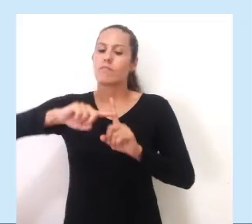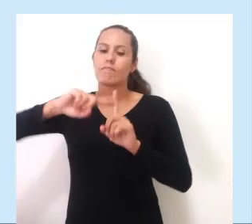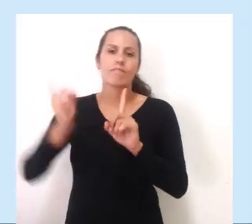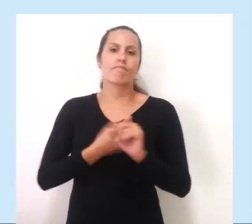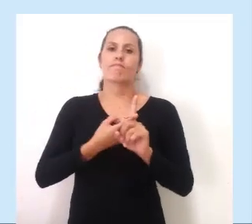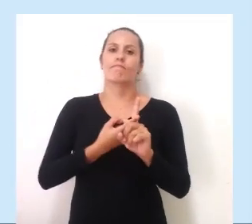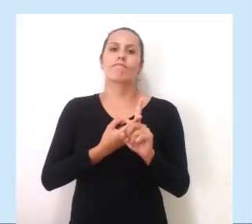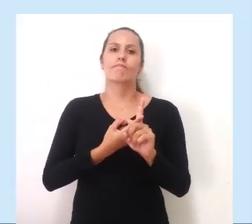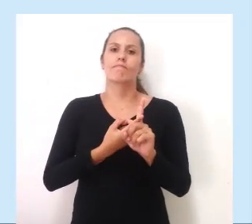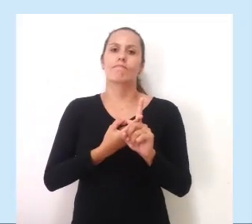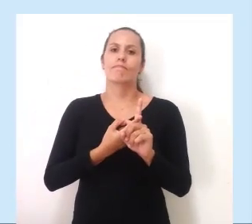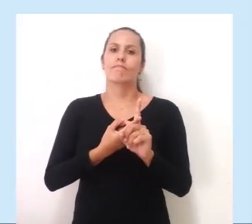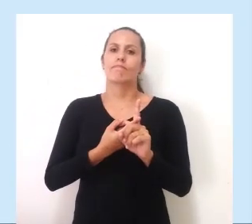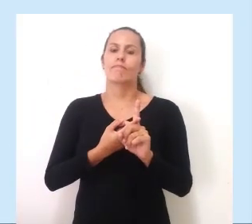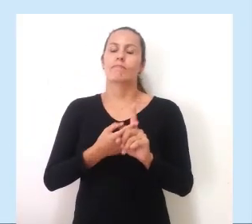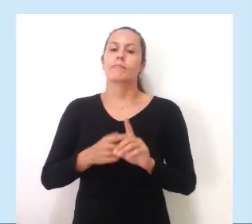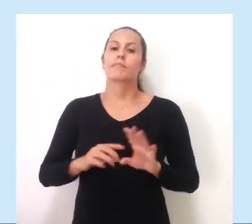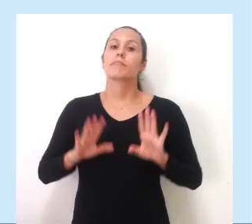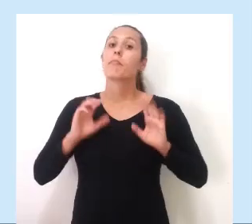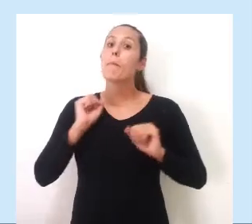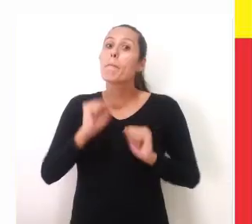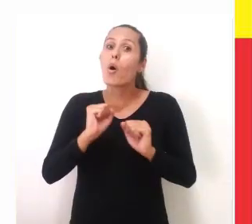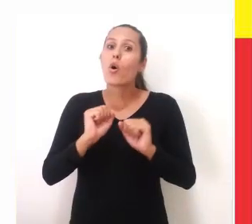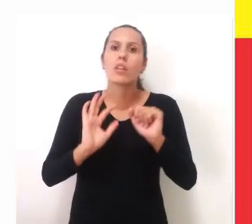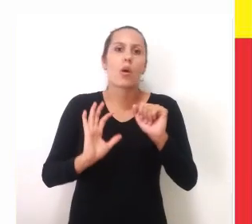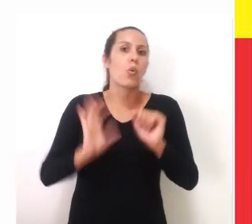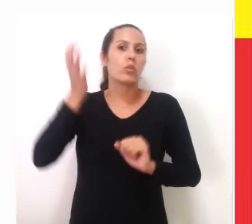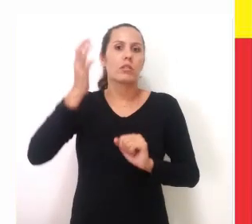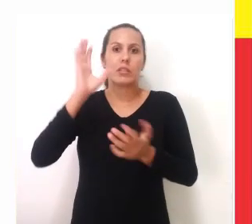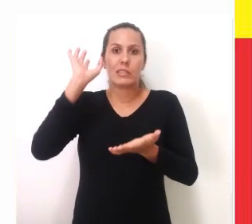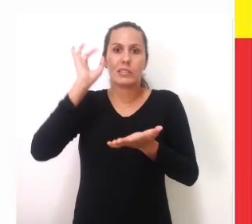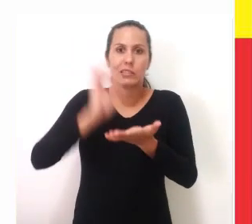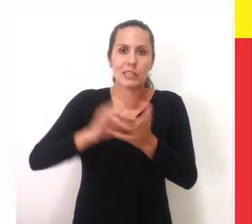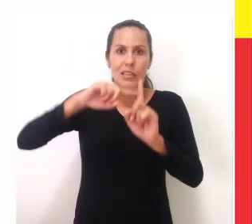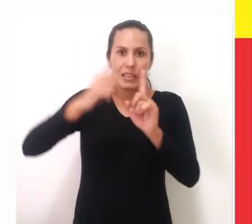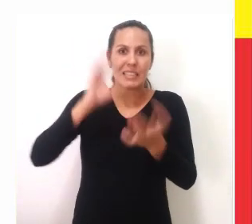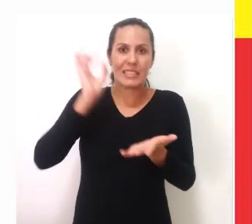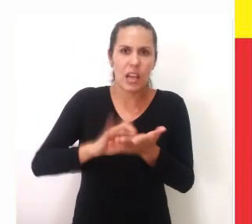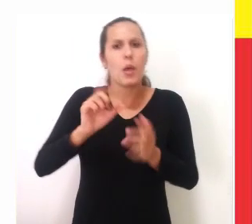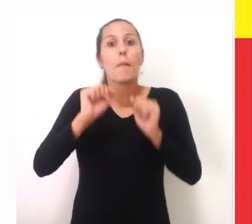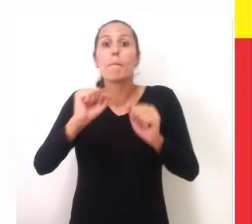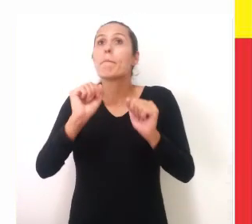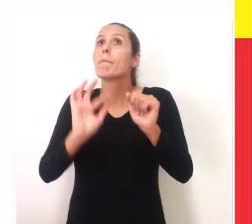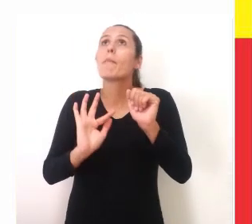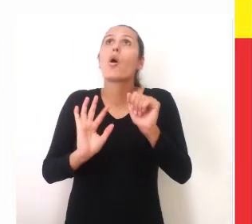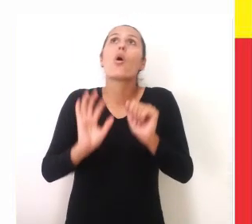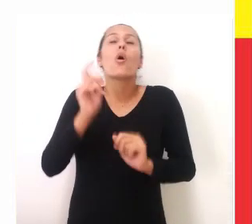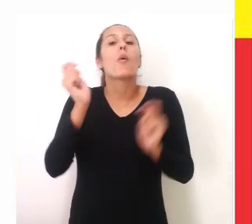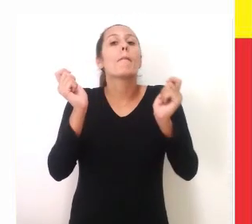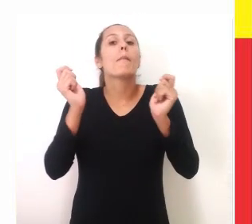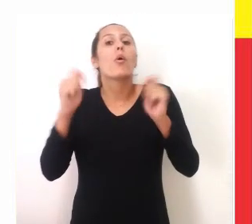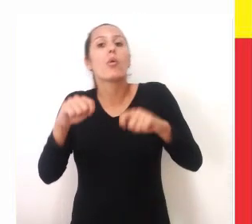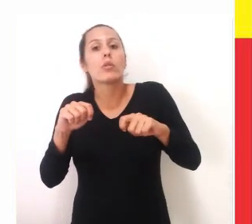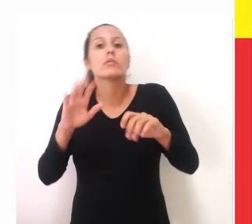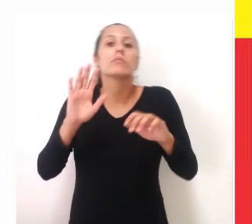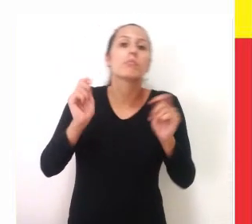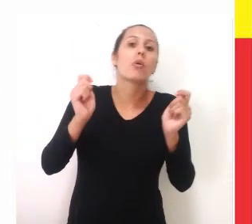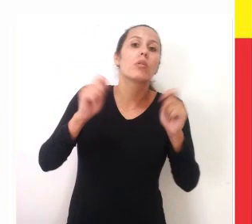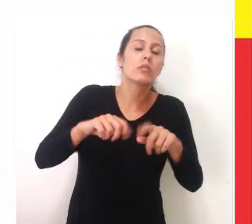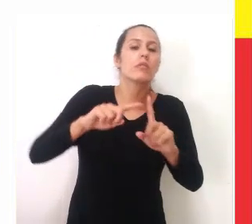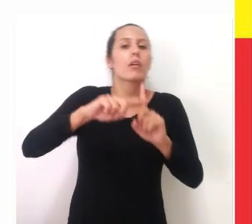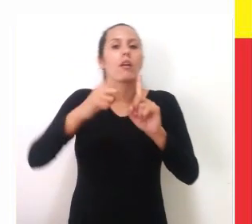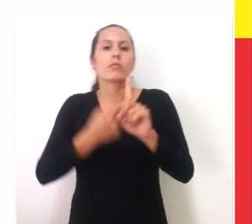você corre o risco de engravidar. O outro método hormonal é o anel